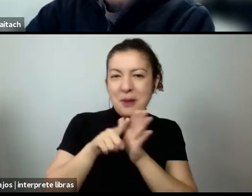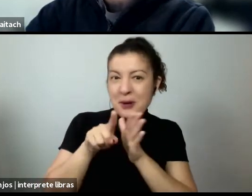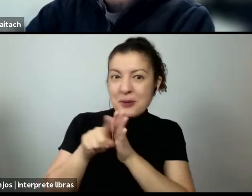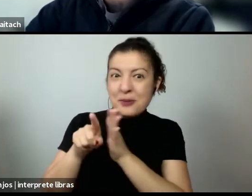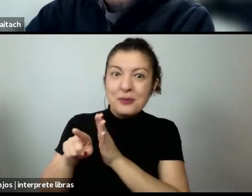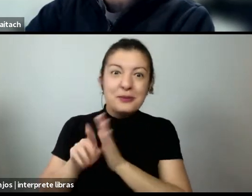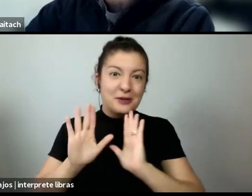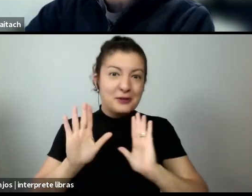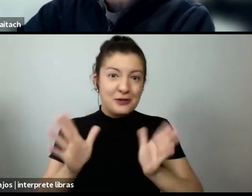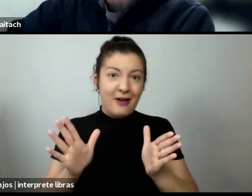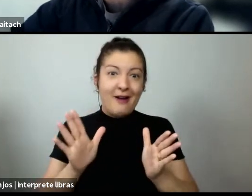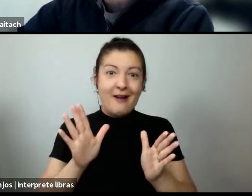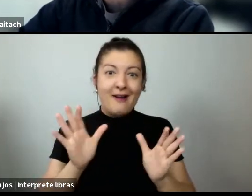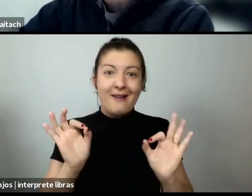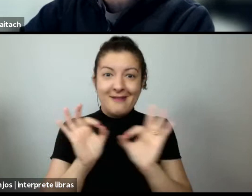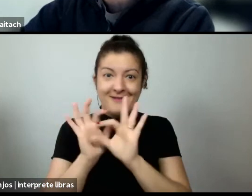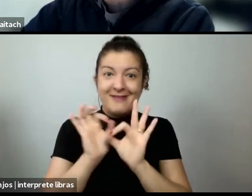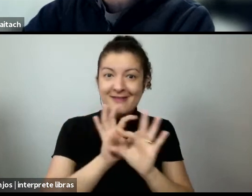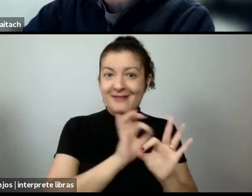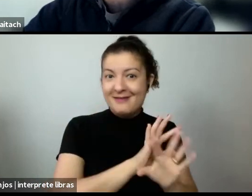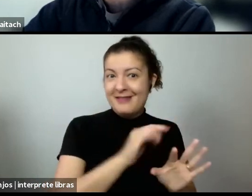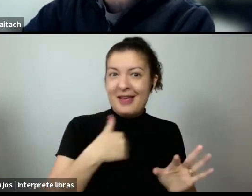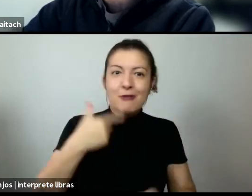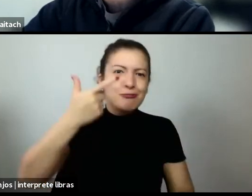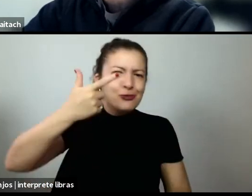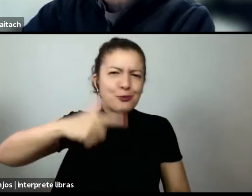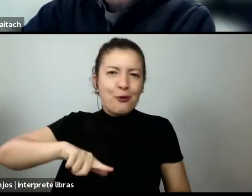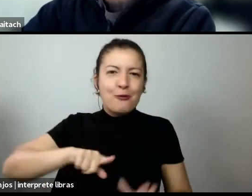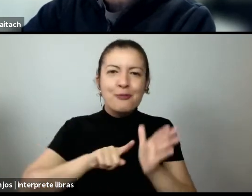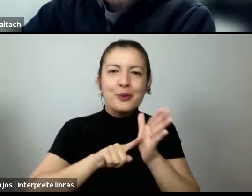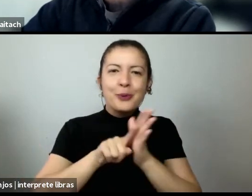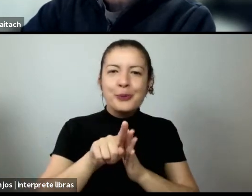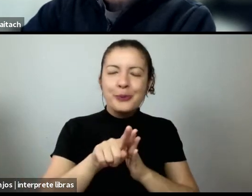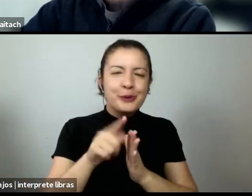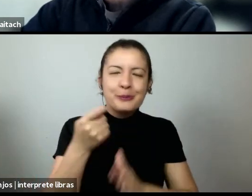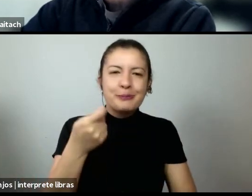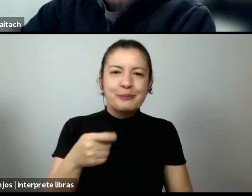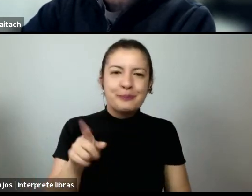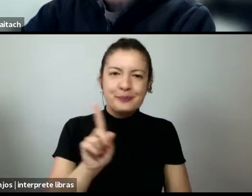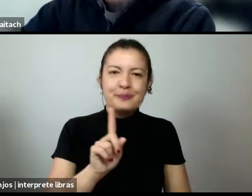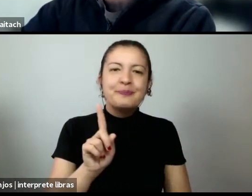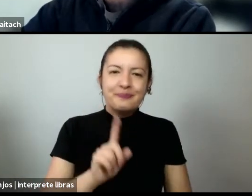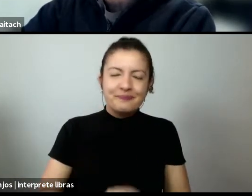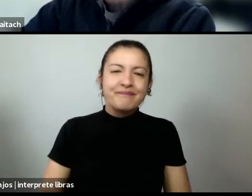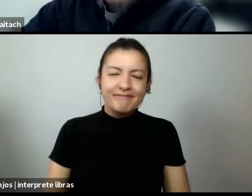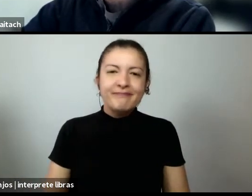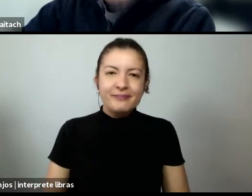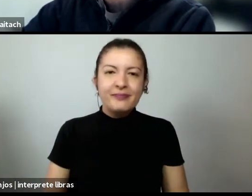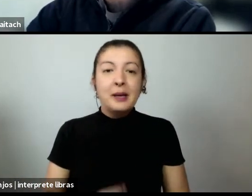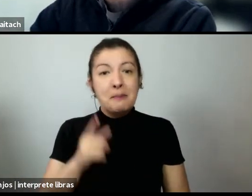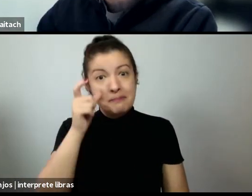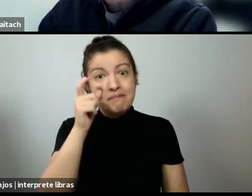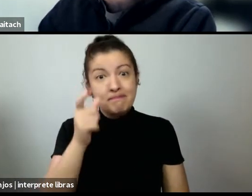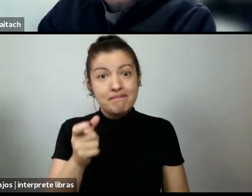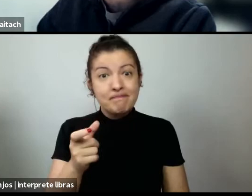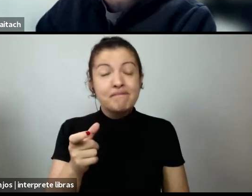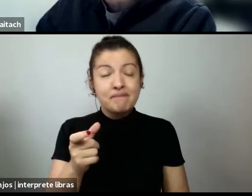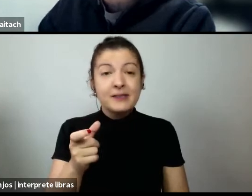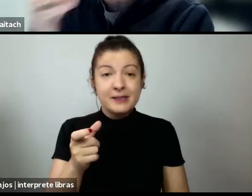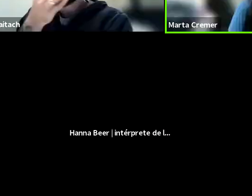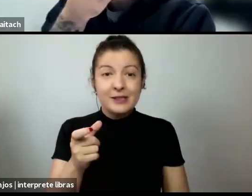e não preciso me repetir, mas eu acho que é muito interessante a